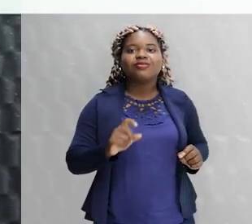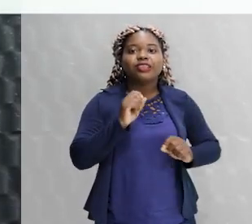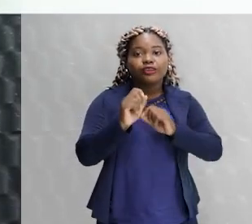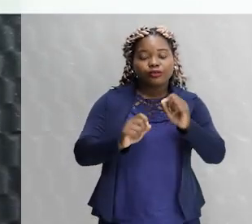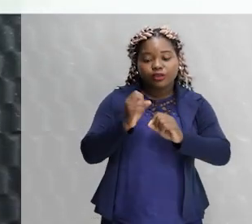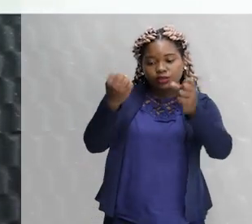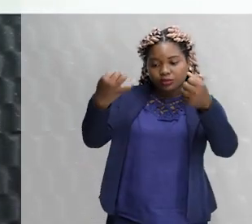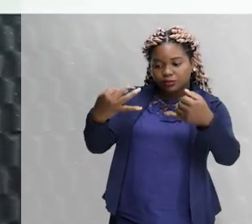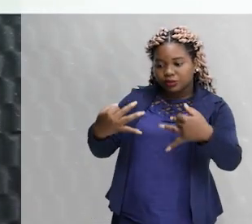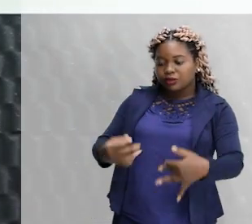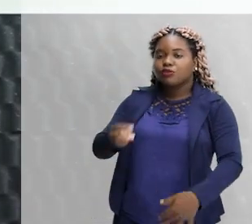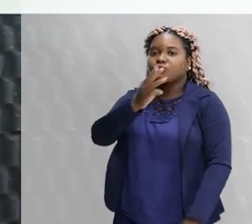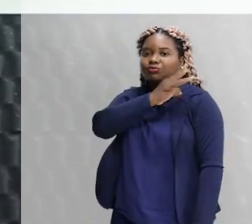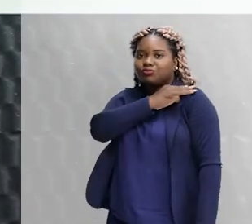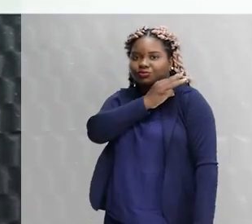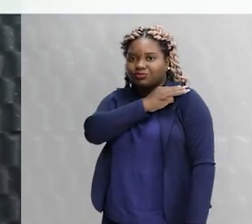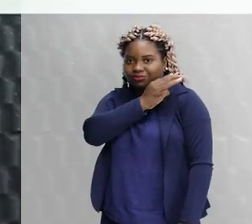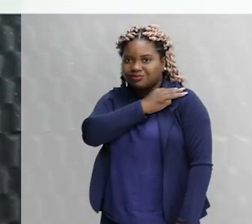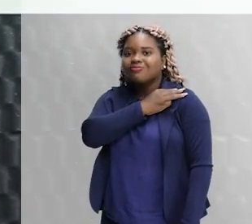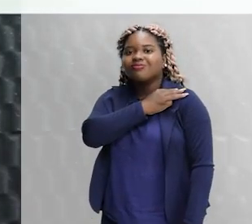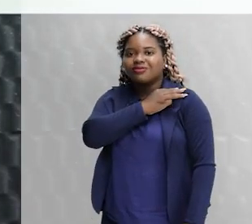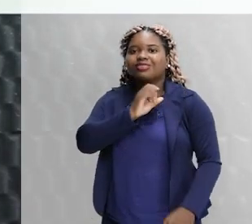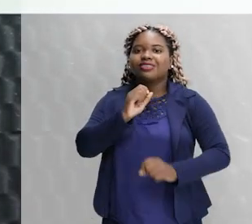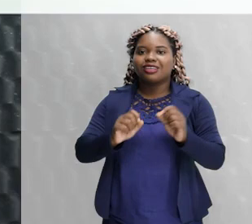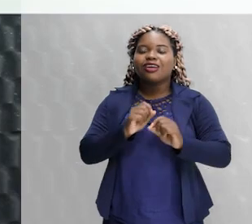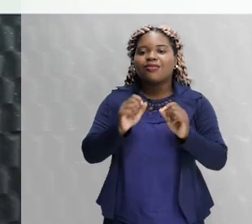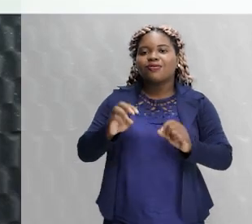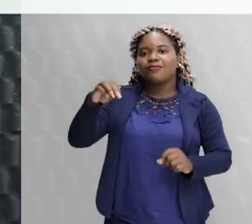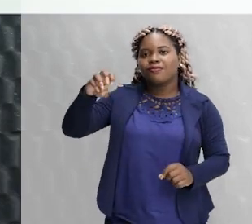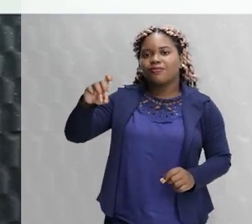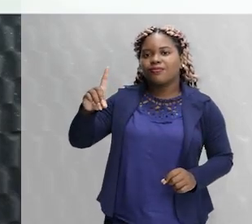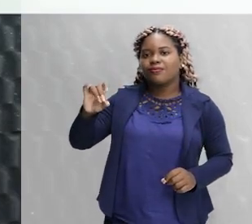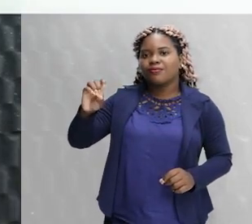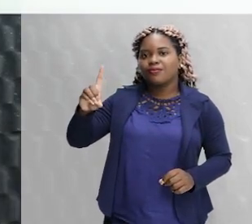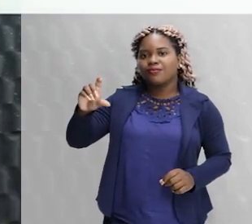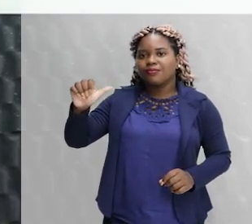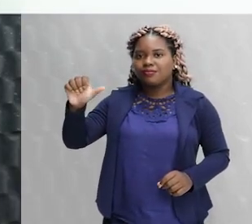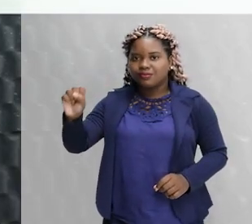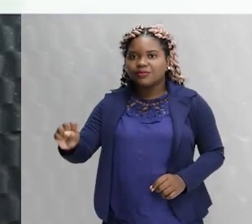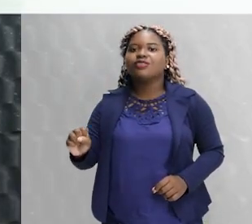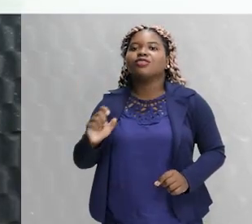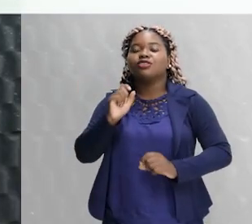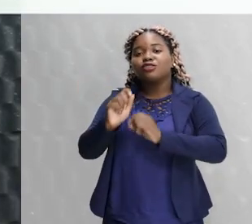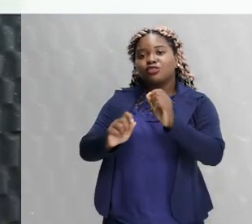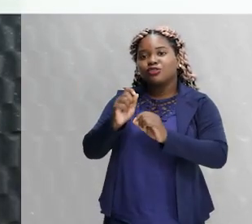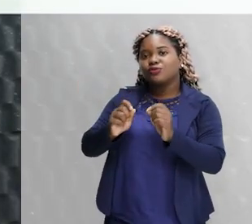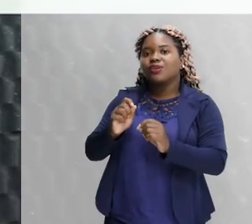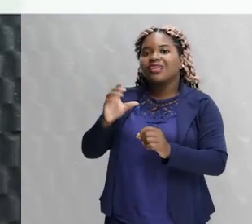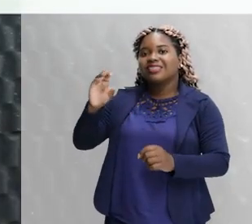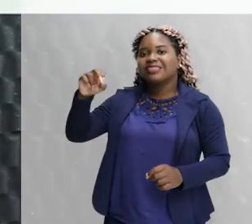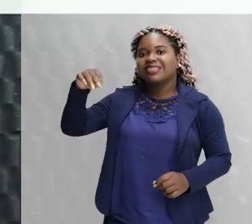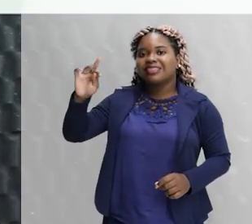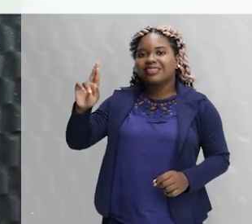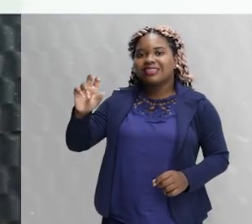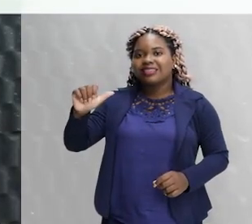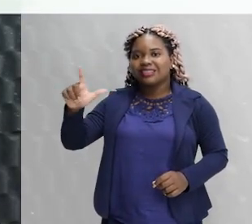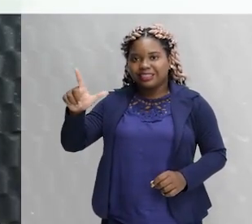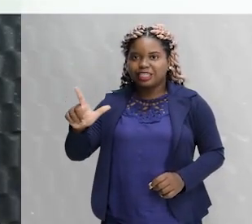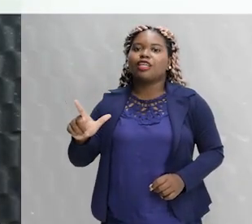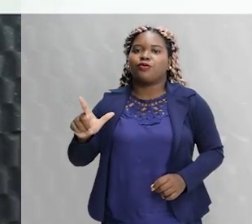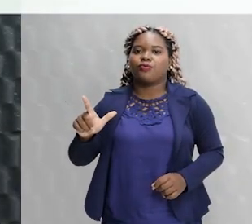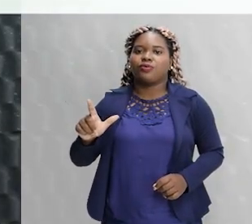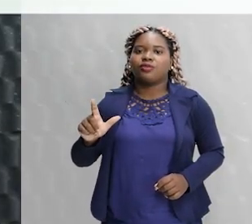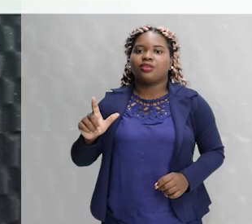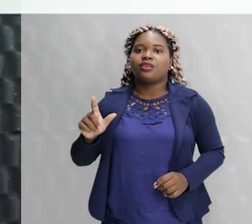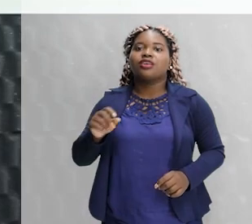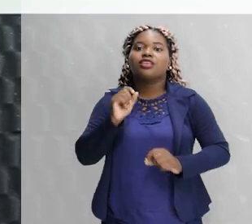com os alunos da terceira série sobre medidas de tendência central, né? Que é um elemento lá da estatística, né? Então, só lembrando o que